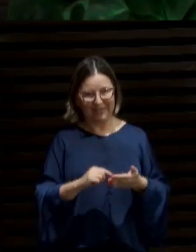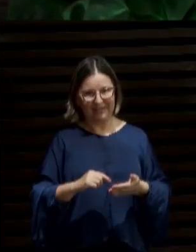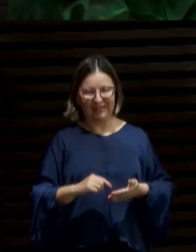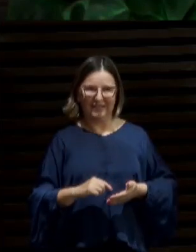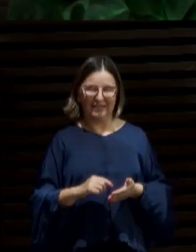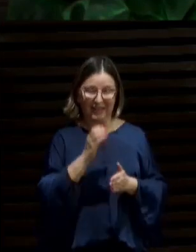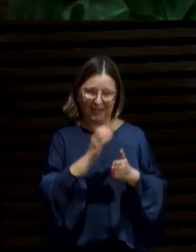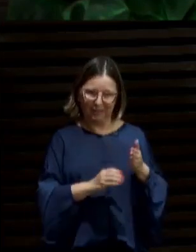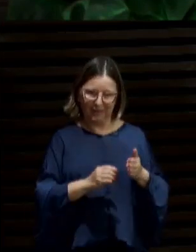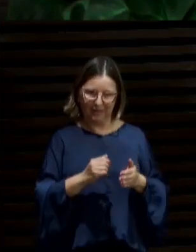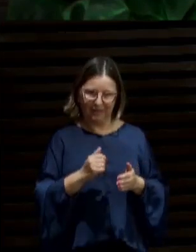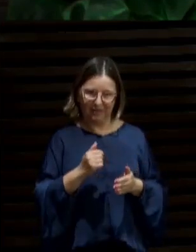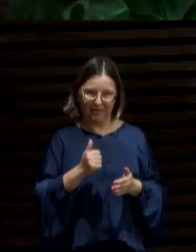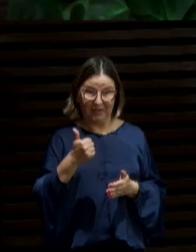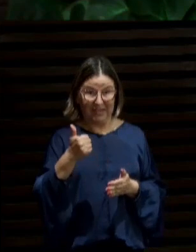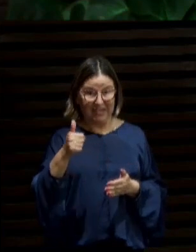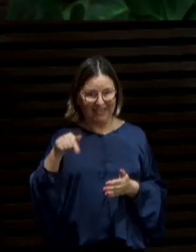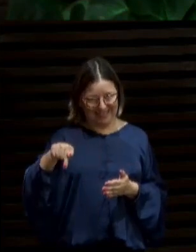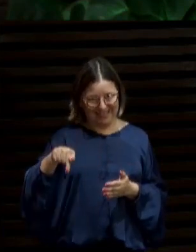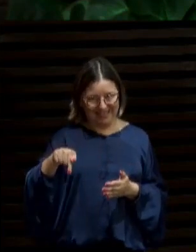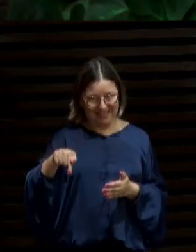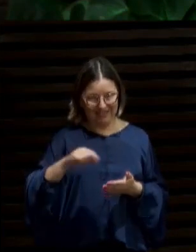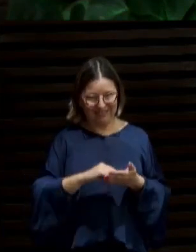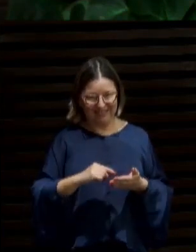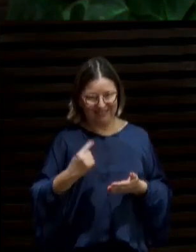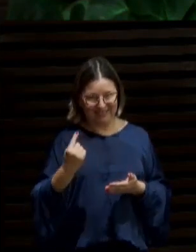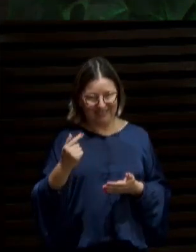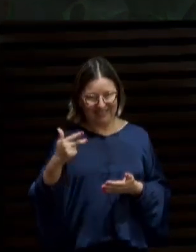Isso que ele está dando, ele pediu ao Pai e está dando.